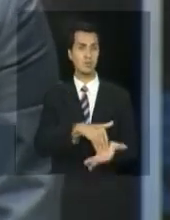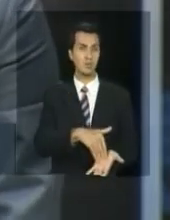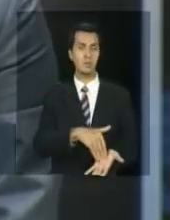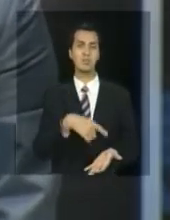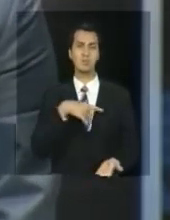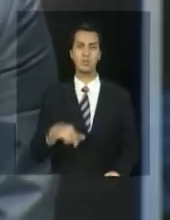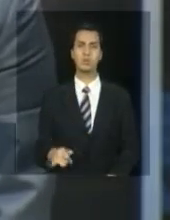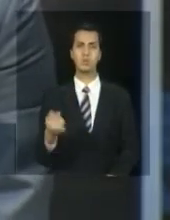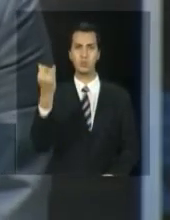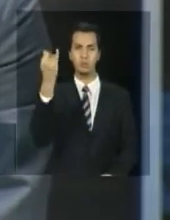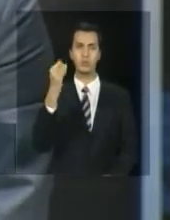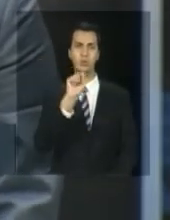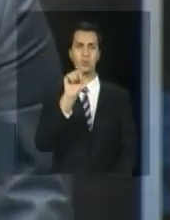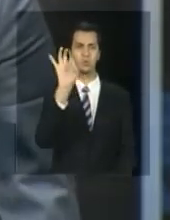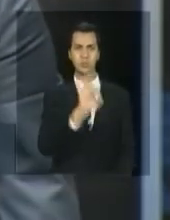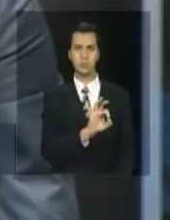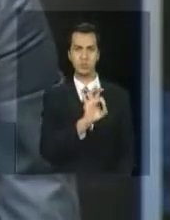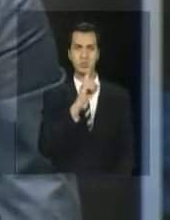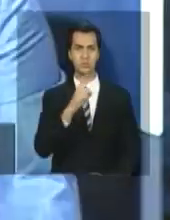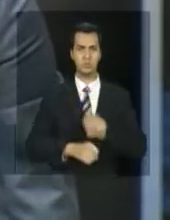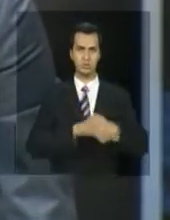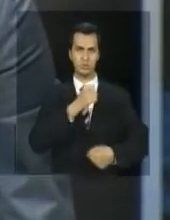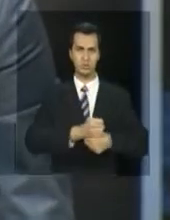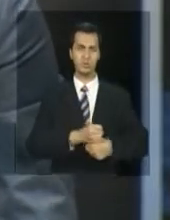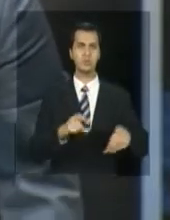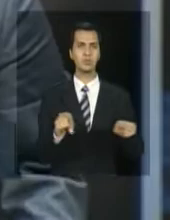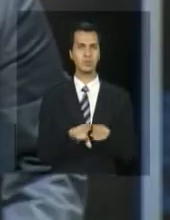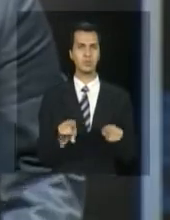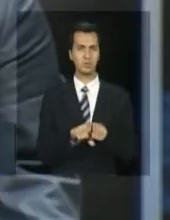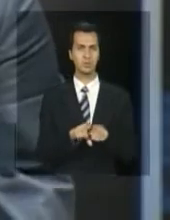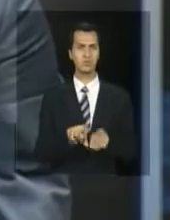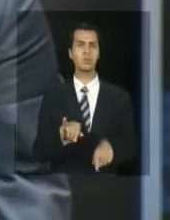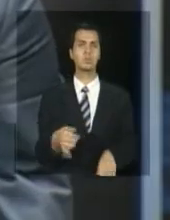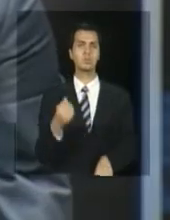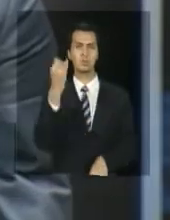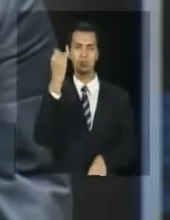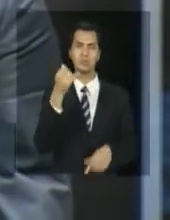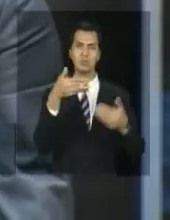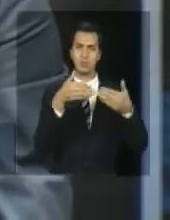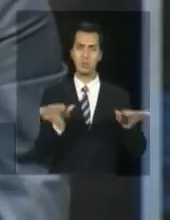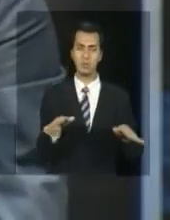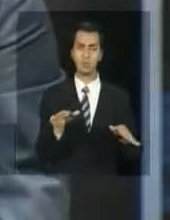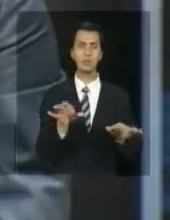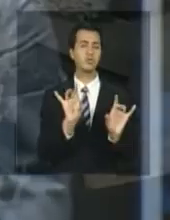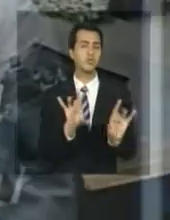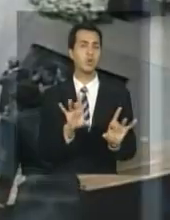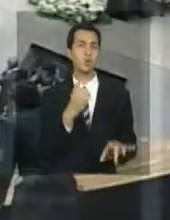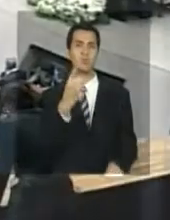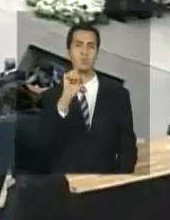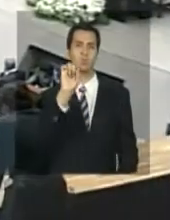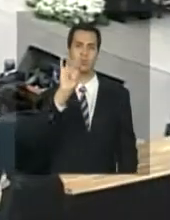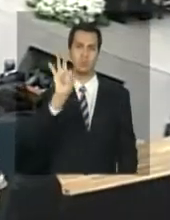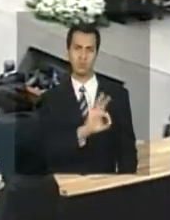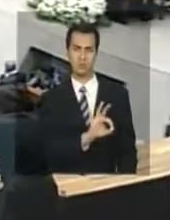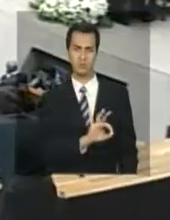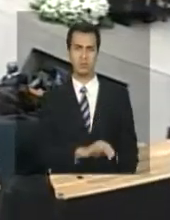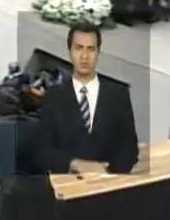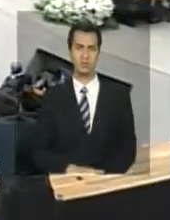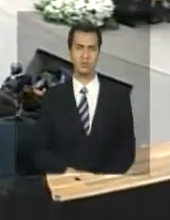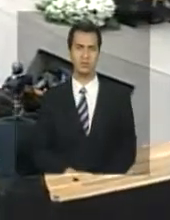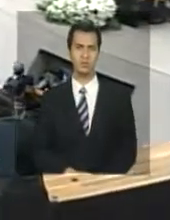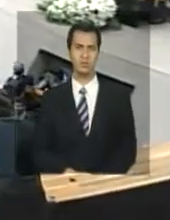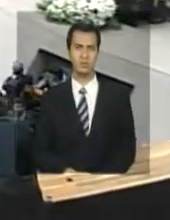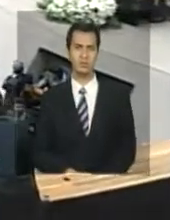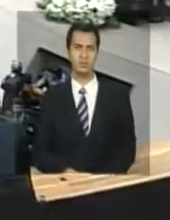juros de 8% ao ano e taxa de abertura de apenas 1%.